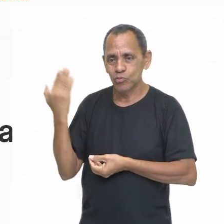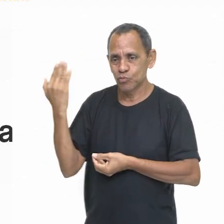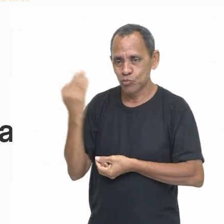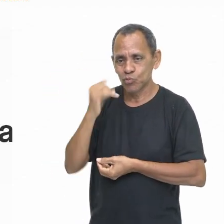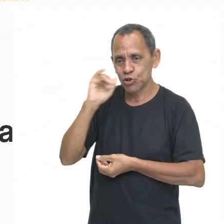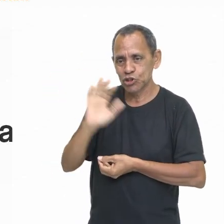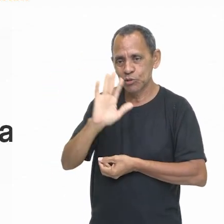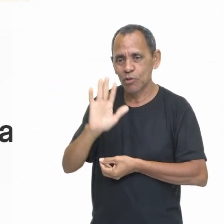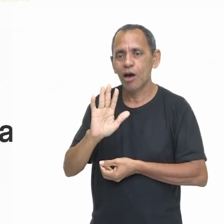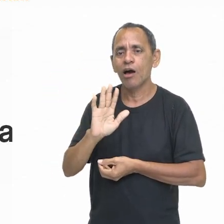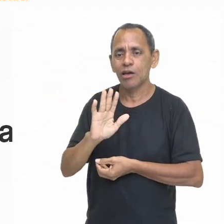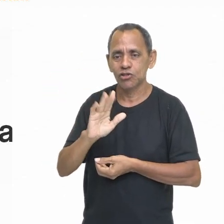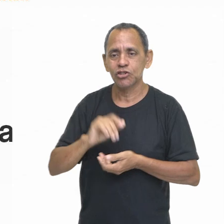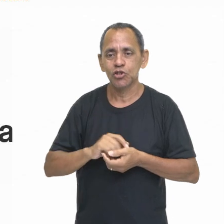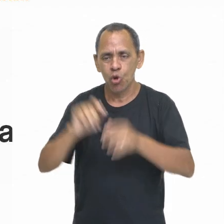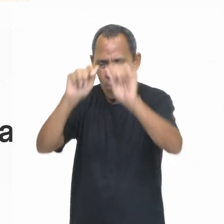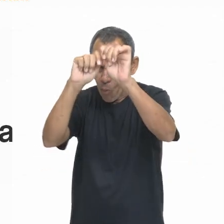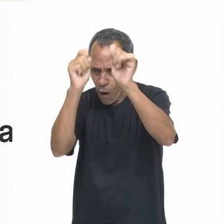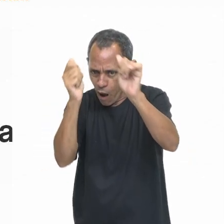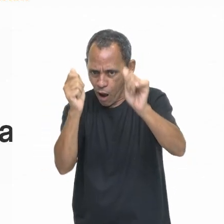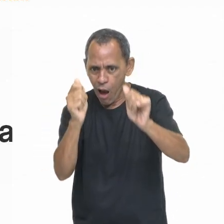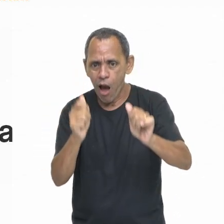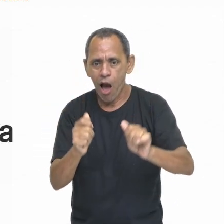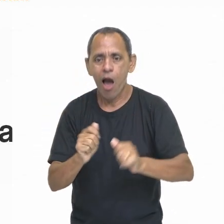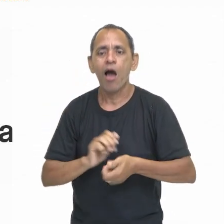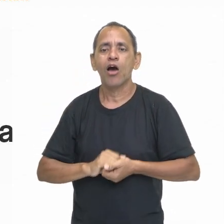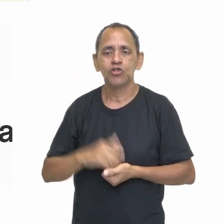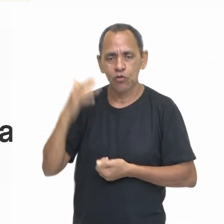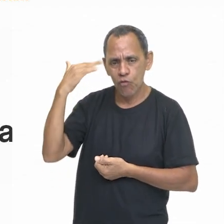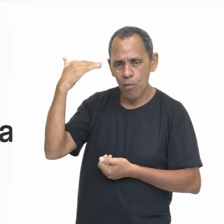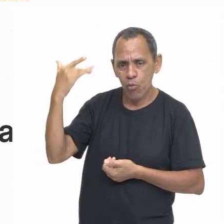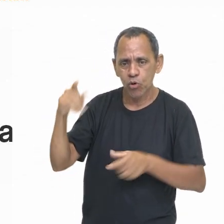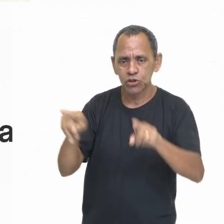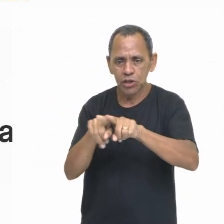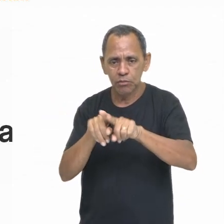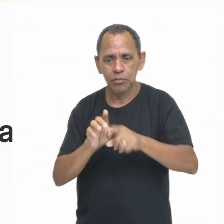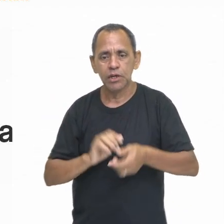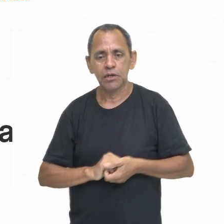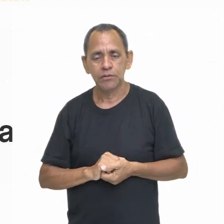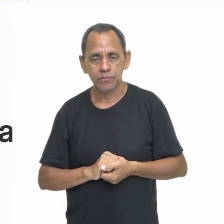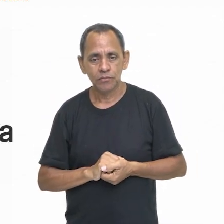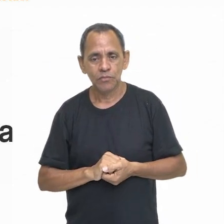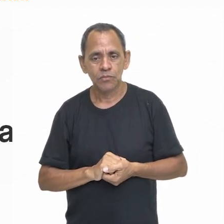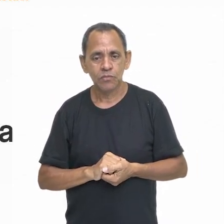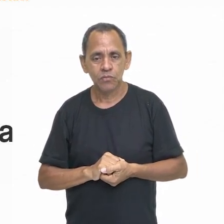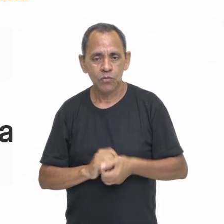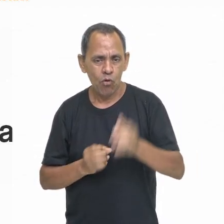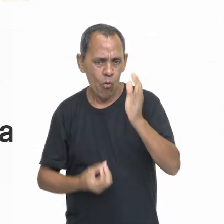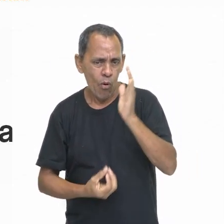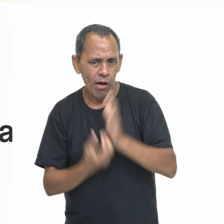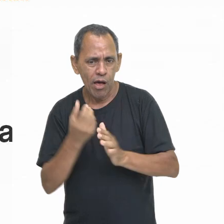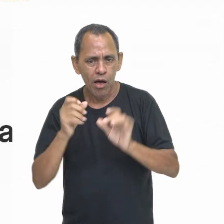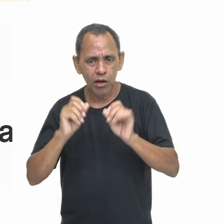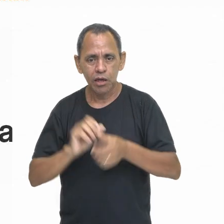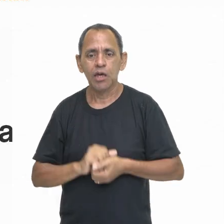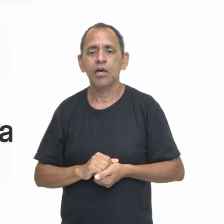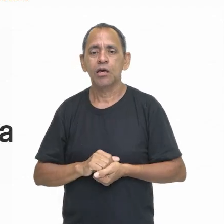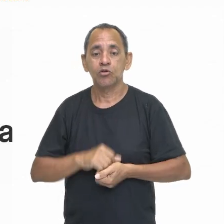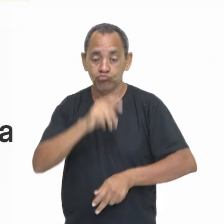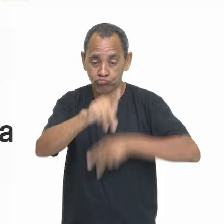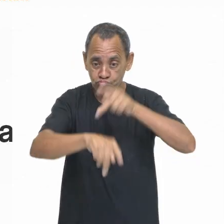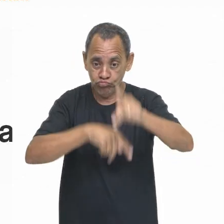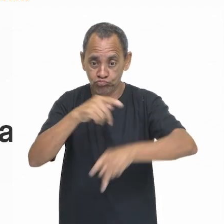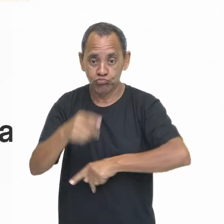né, como origem da civilização indiana justamente, né, esse povo do Vale do Indo. Olha